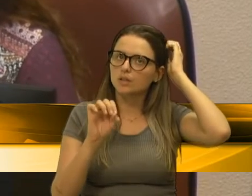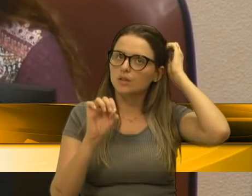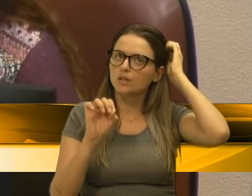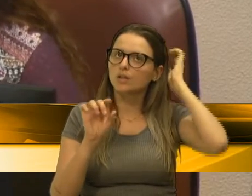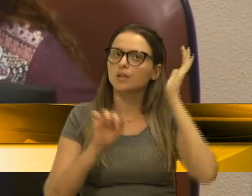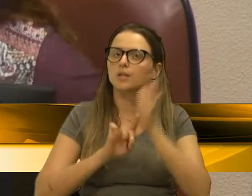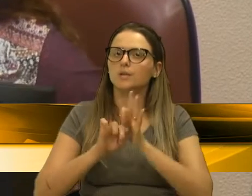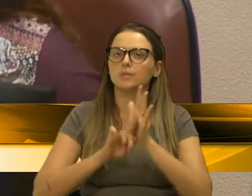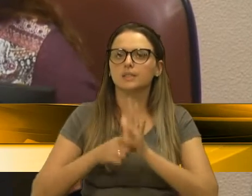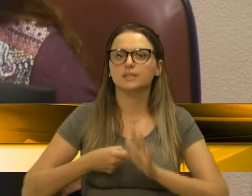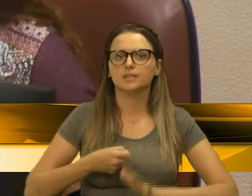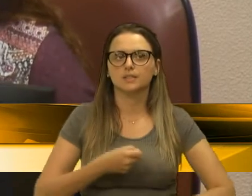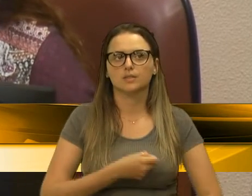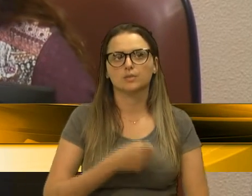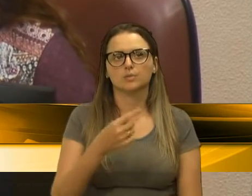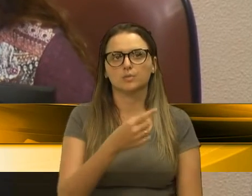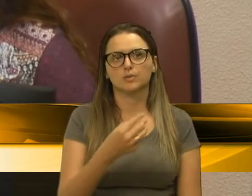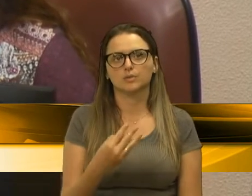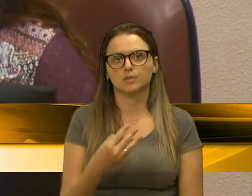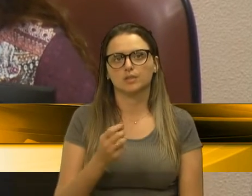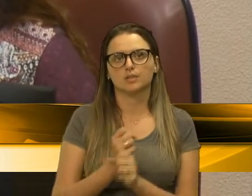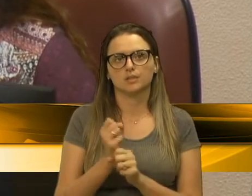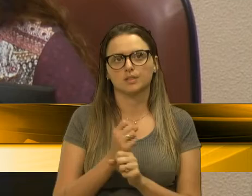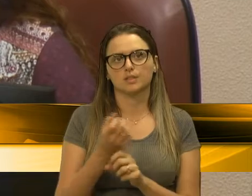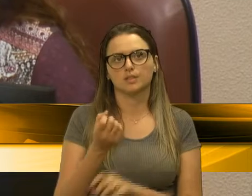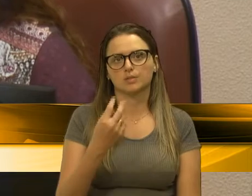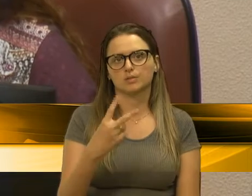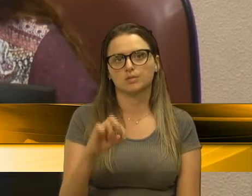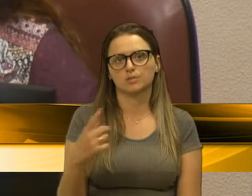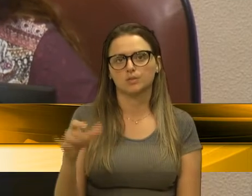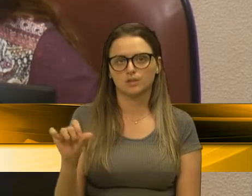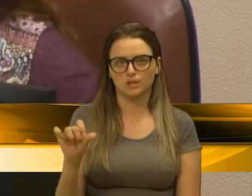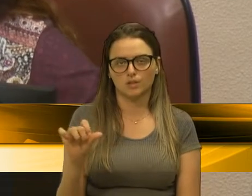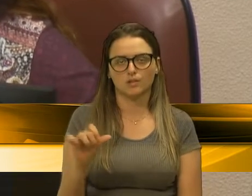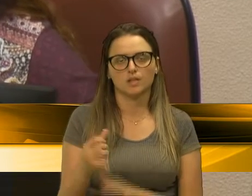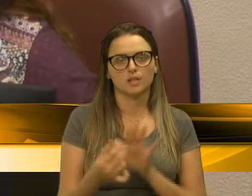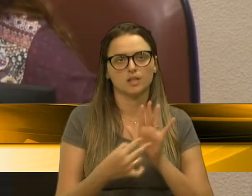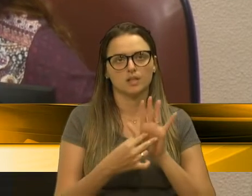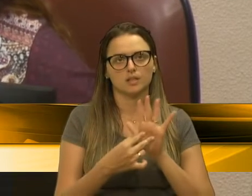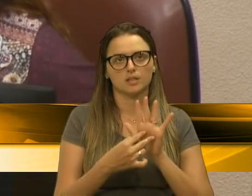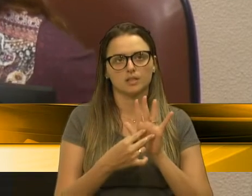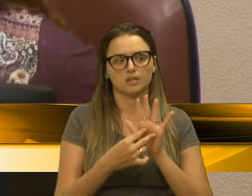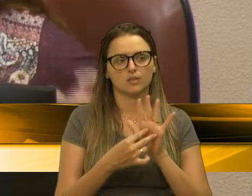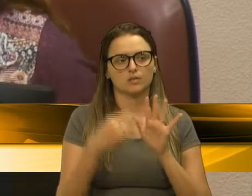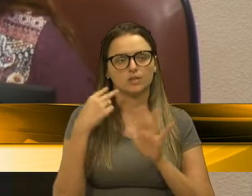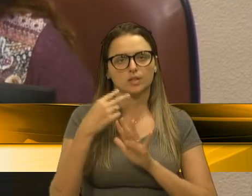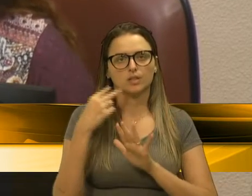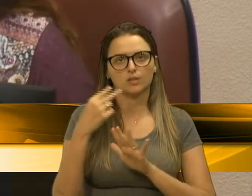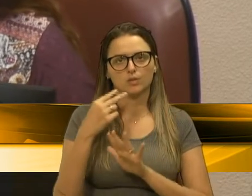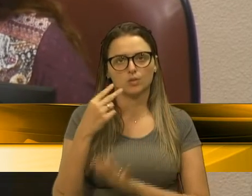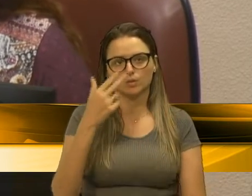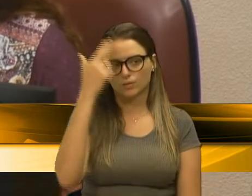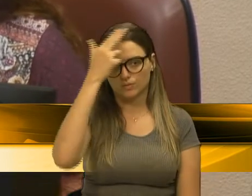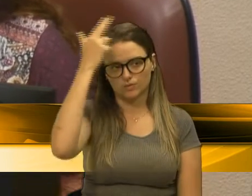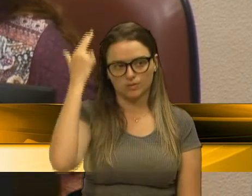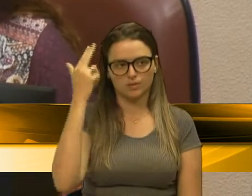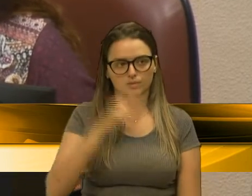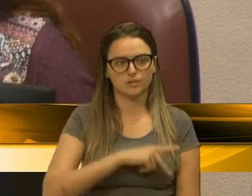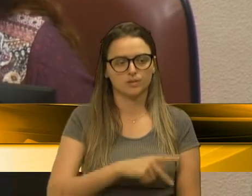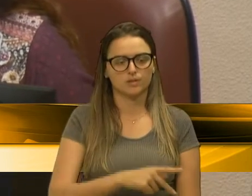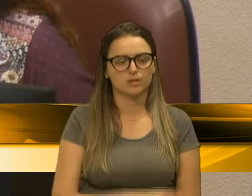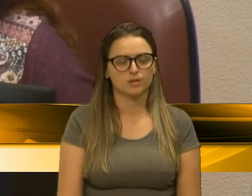alvo pesquisa número protocolo 13 ano protocolo 2019. Atenciosamente, vereador Flávio Cassina, presidente.